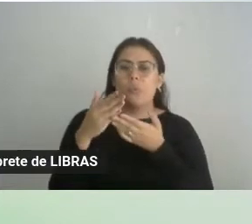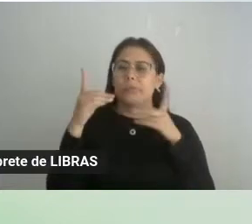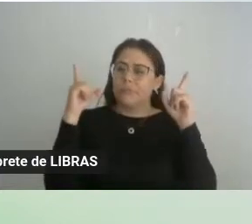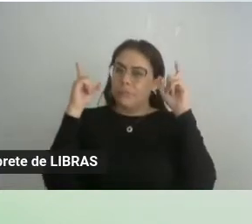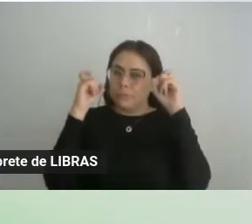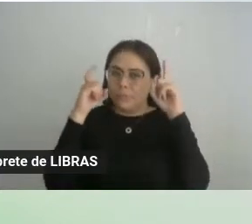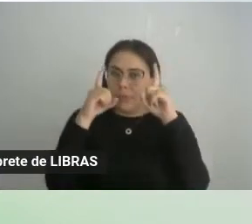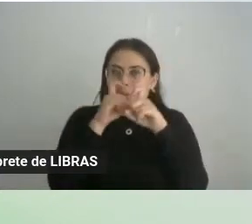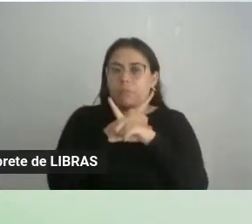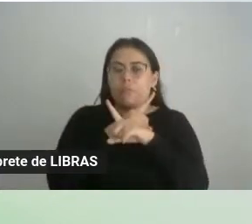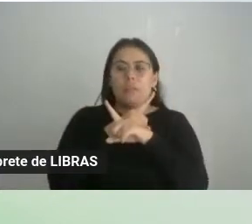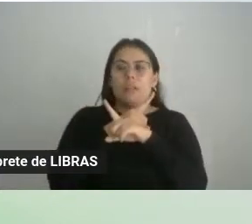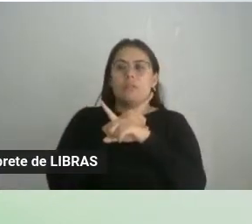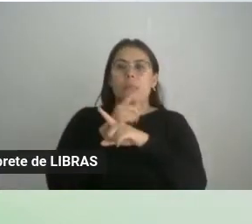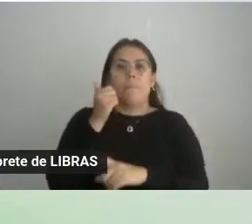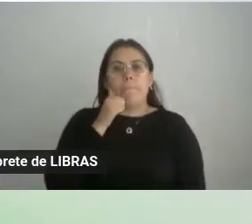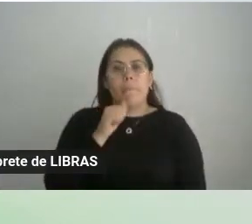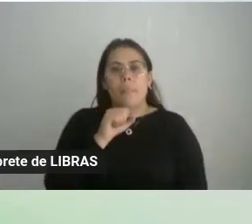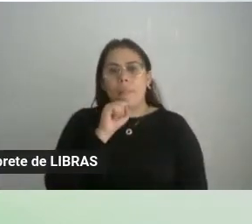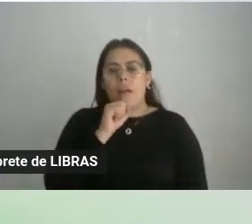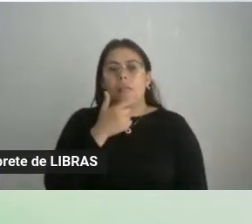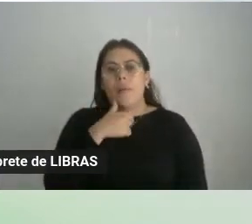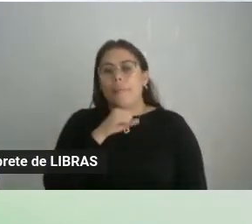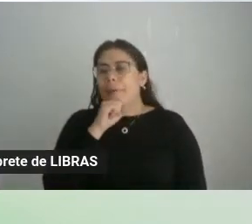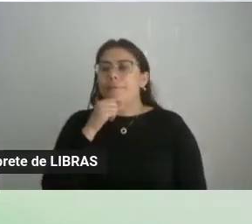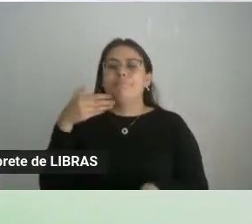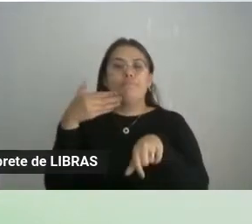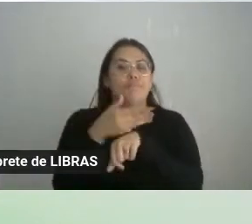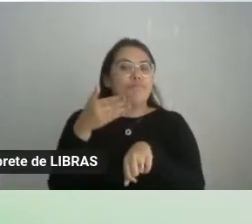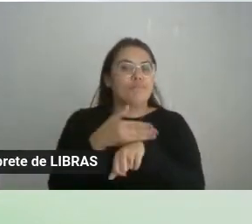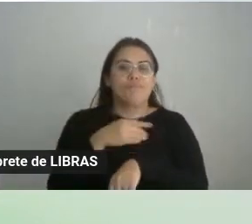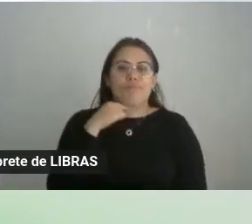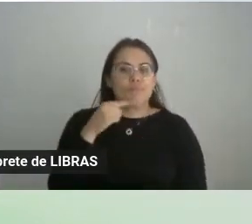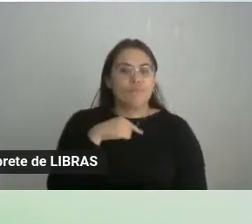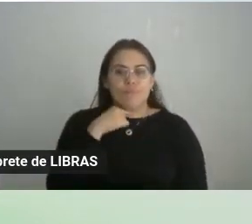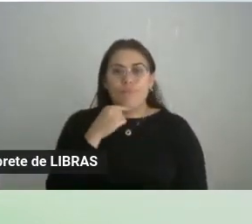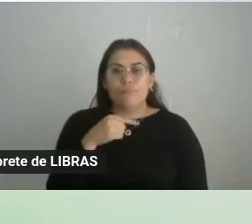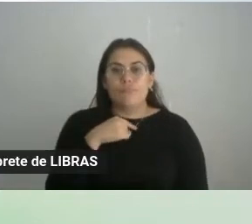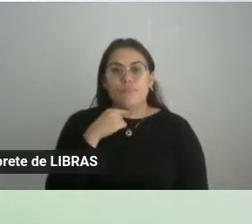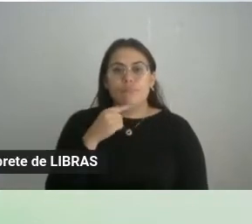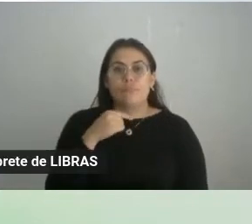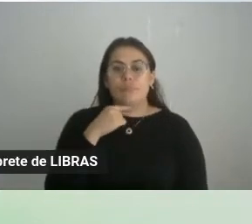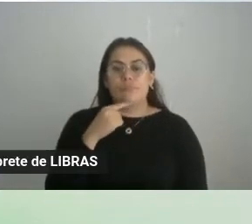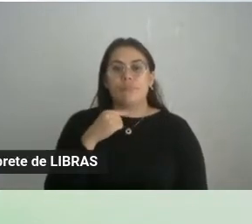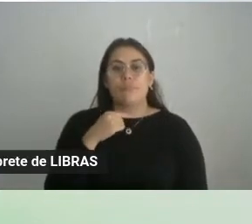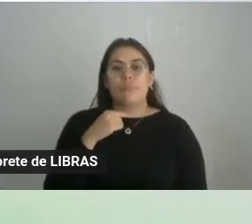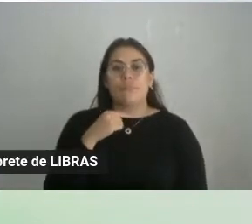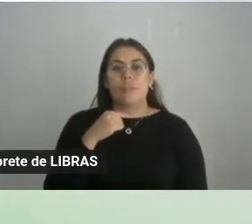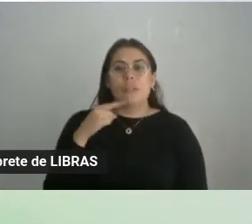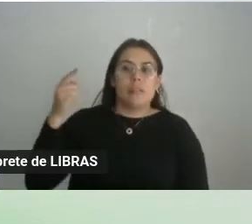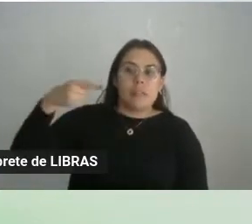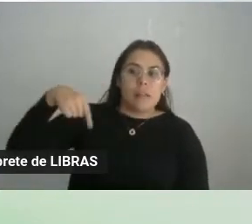muito relutantes, os pais não vinham poucos, e a gente começou a dar uma abertura para que esses